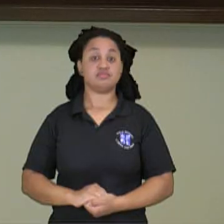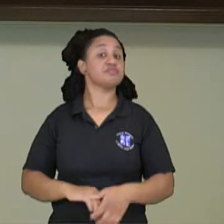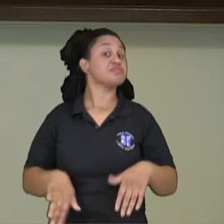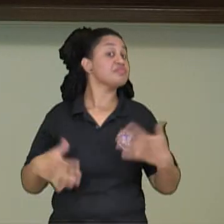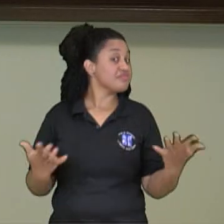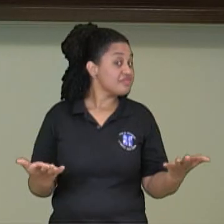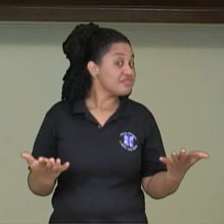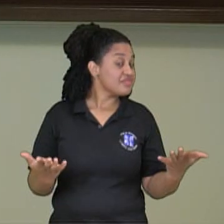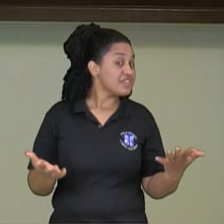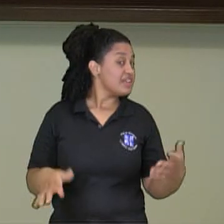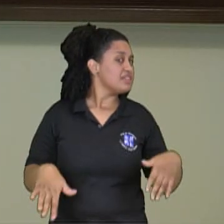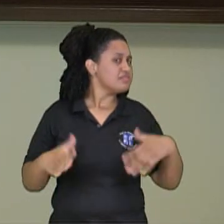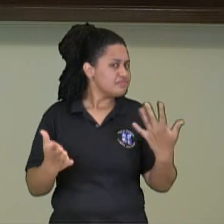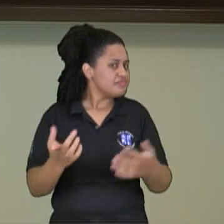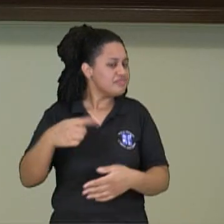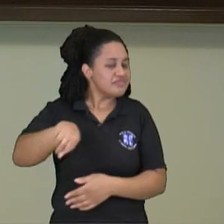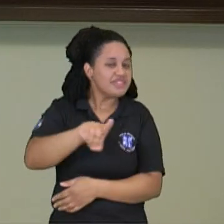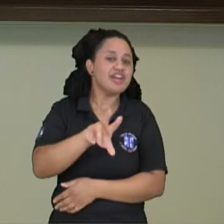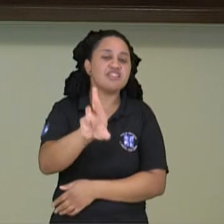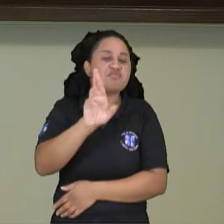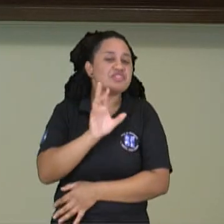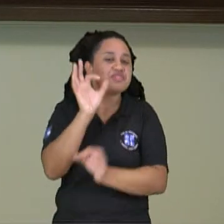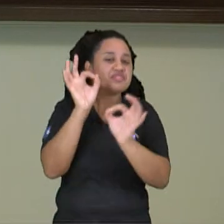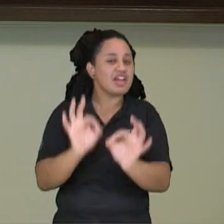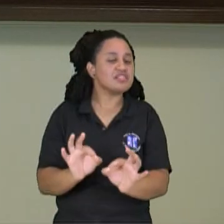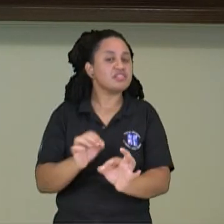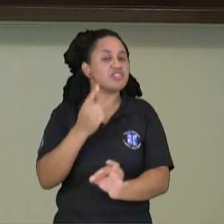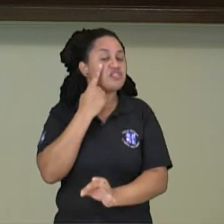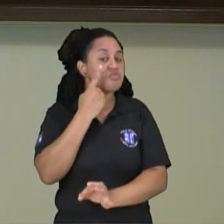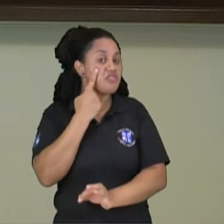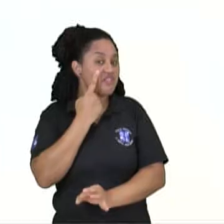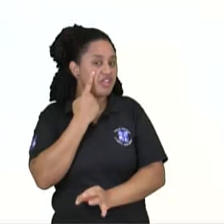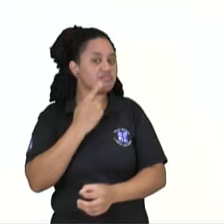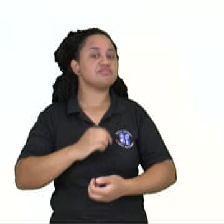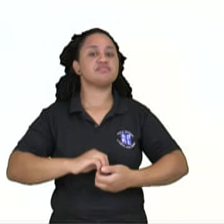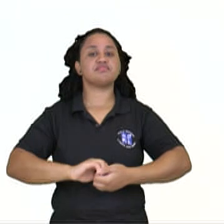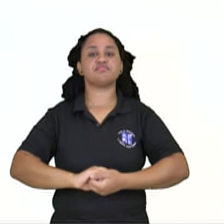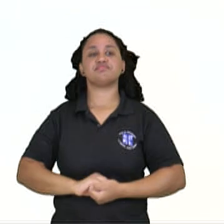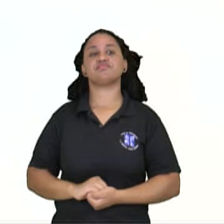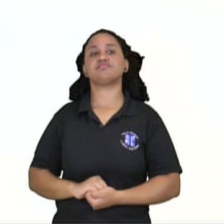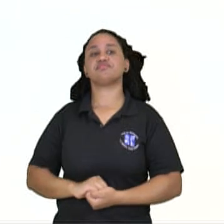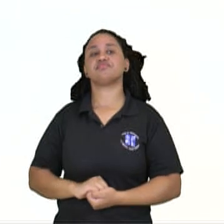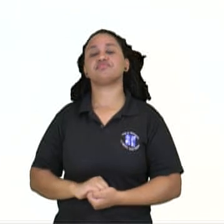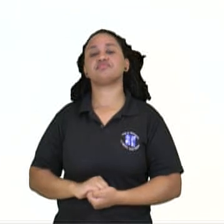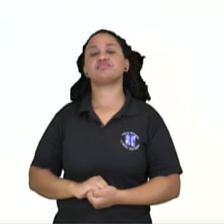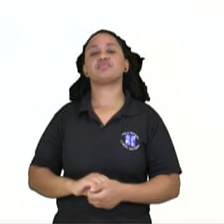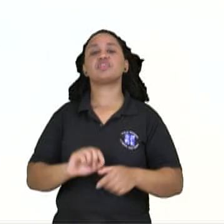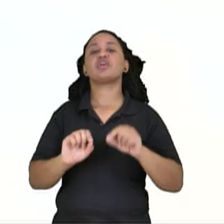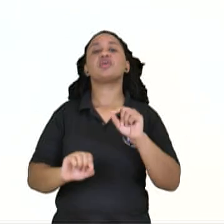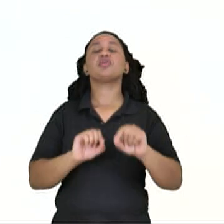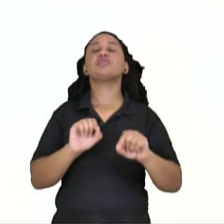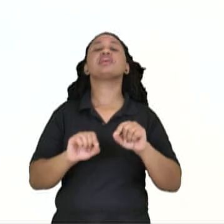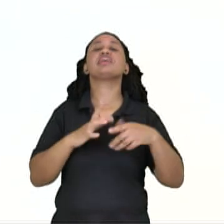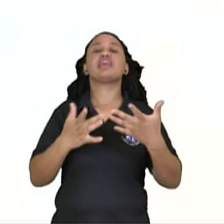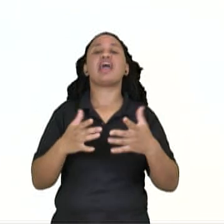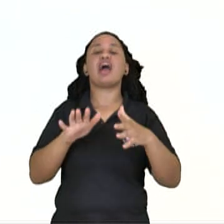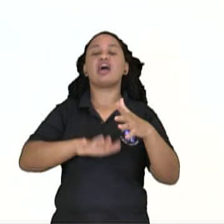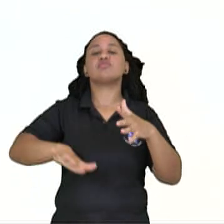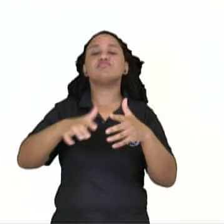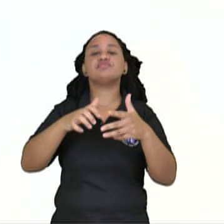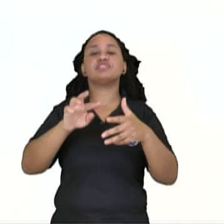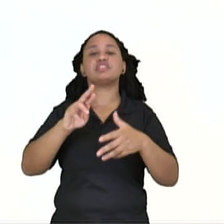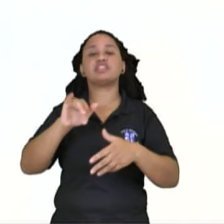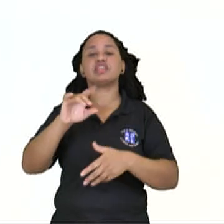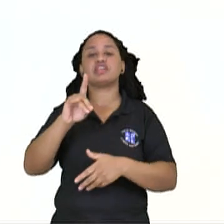E aí, será que você respondeu corretamente? Vamos conferir? O que são obras